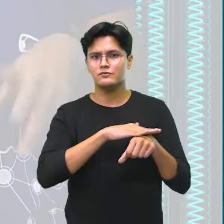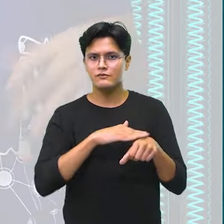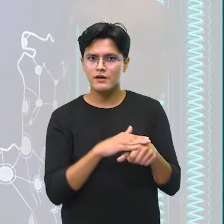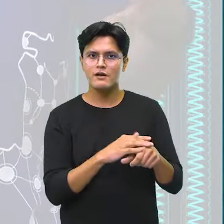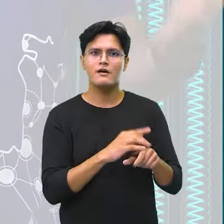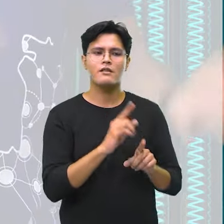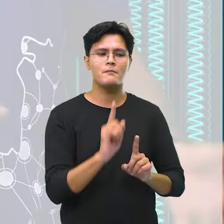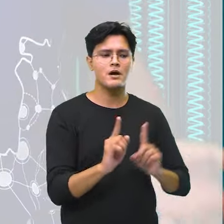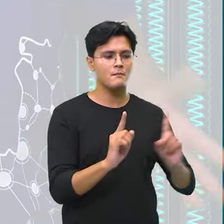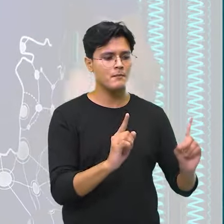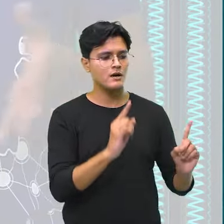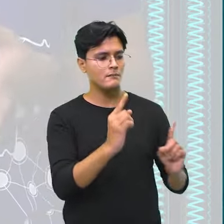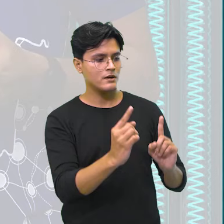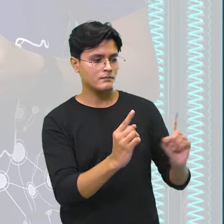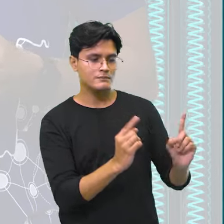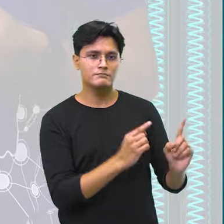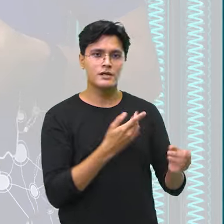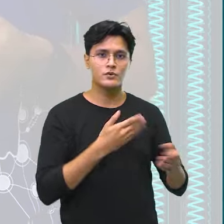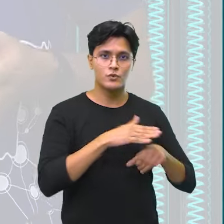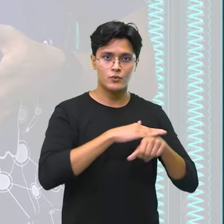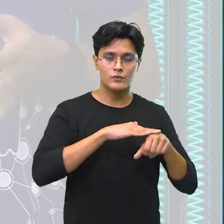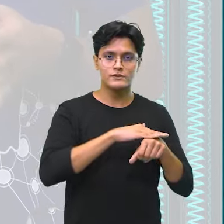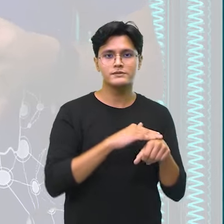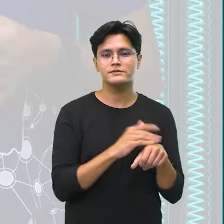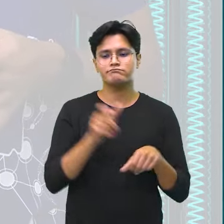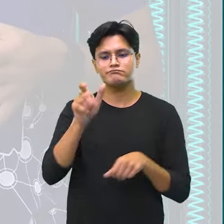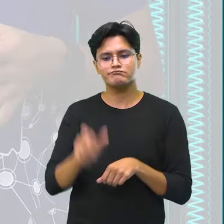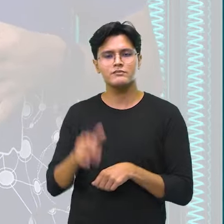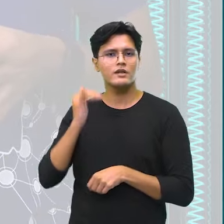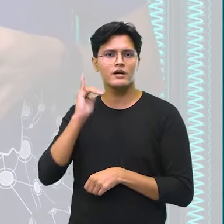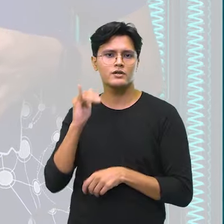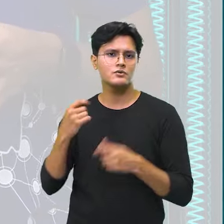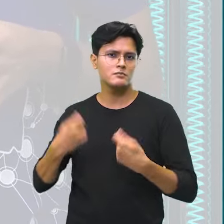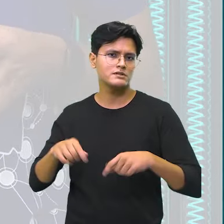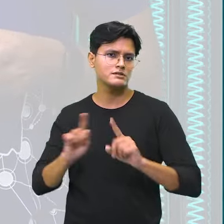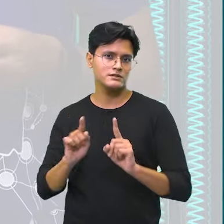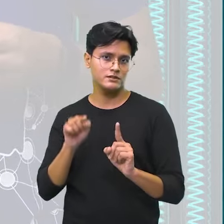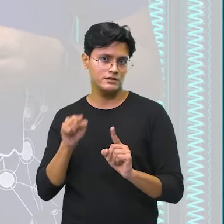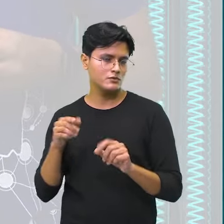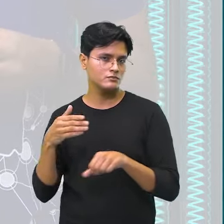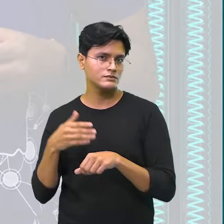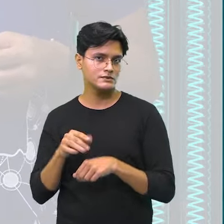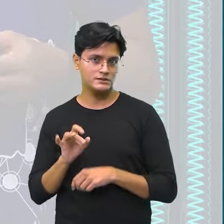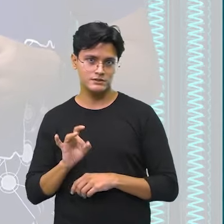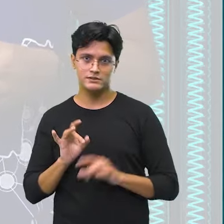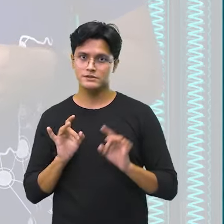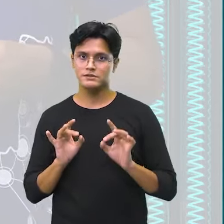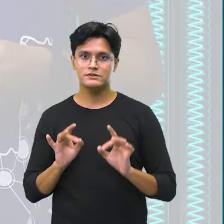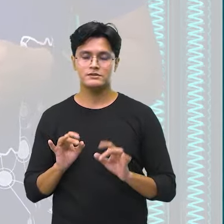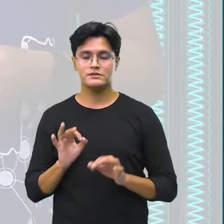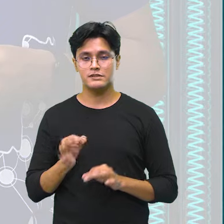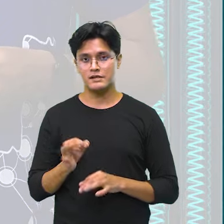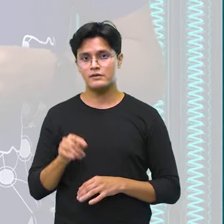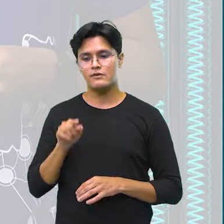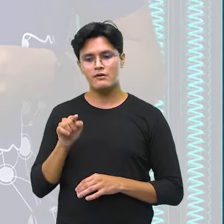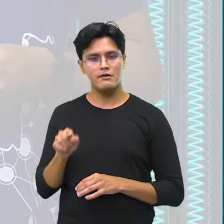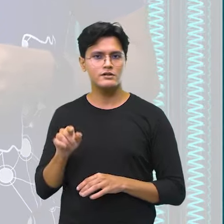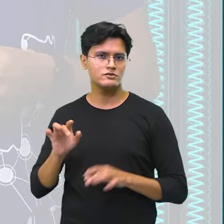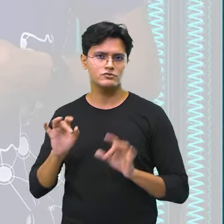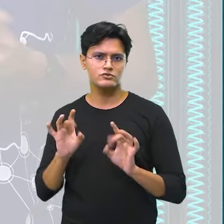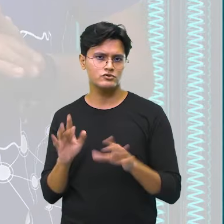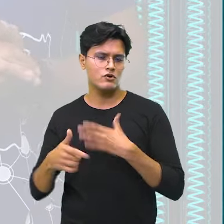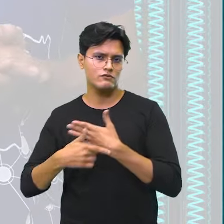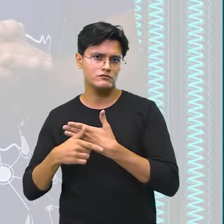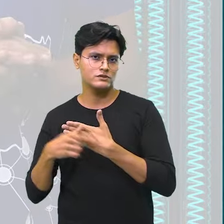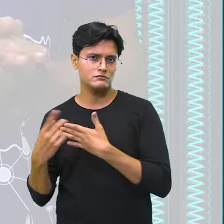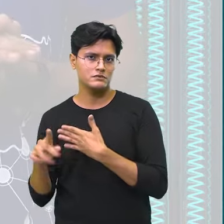os outros, sem que esse narrador interfira, então, ali na história. Tá? O narrador apenas vai cumprir o papel dele, tá